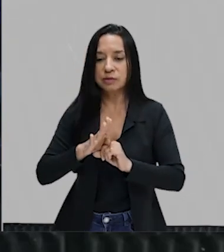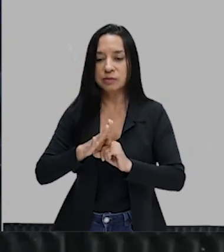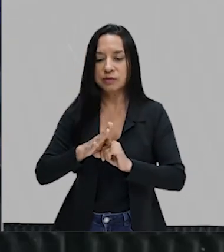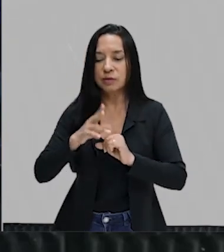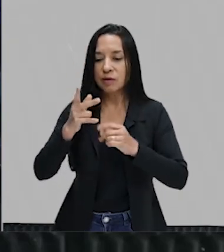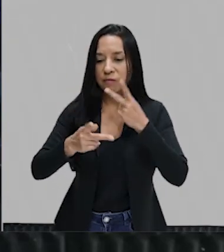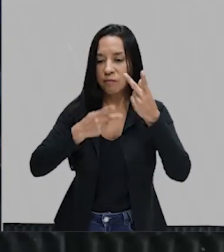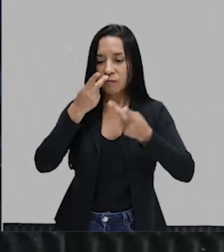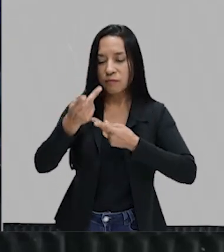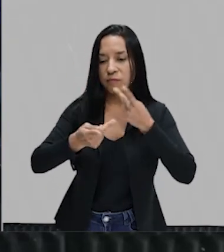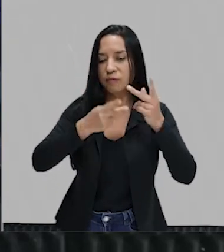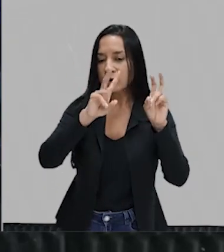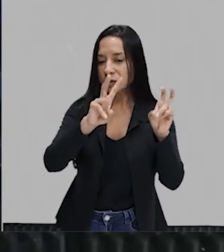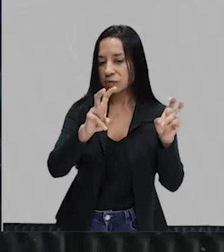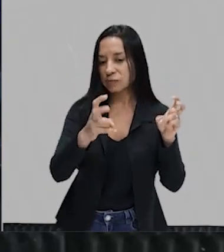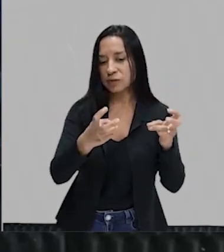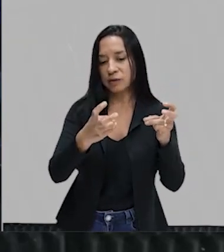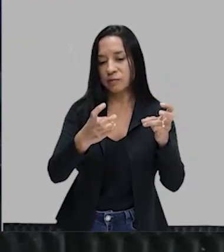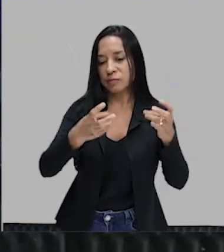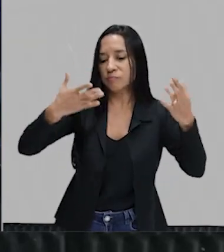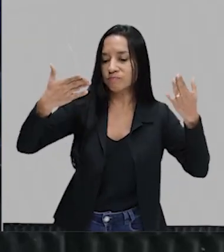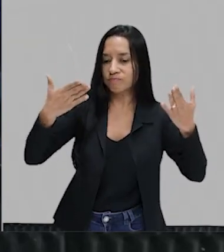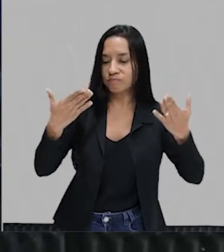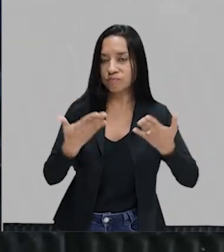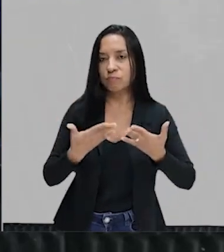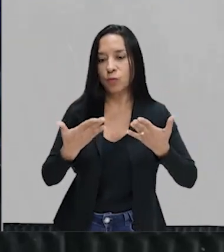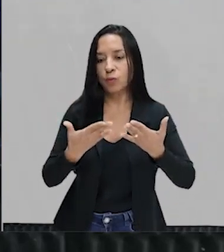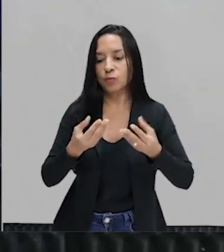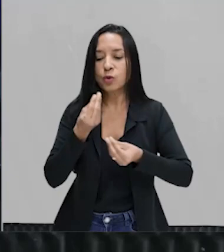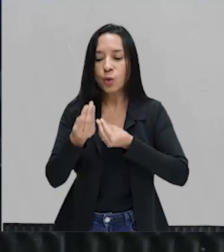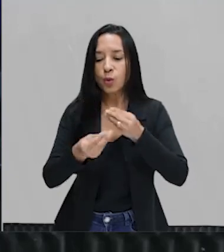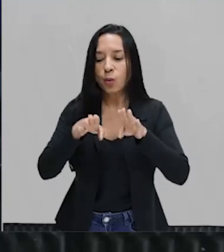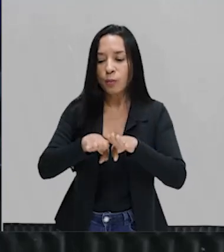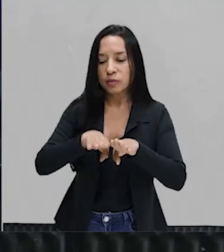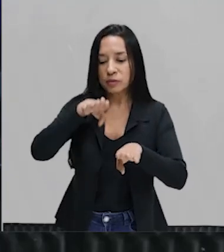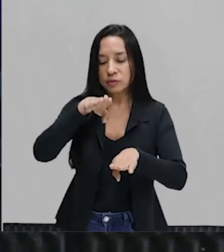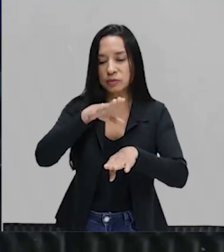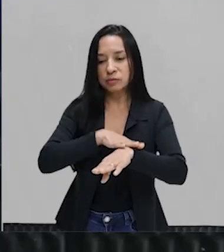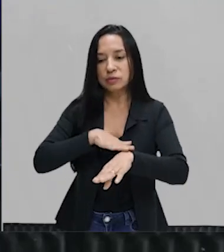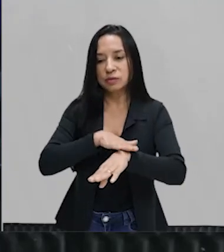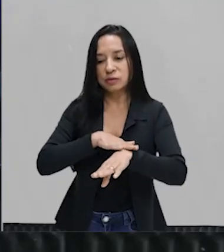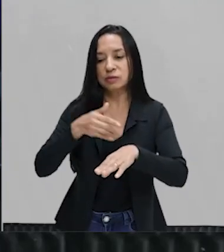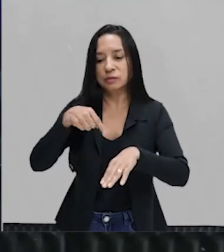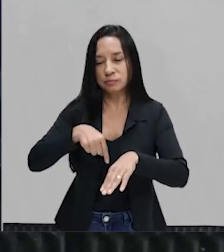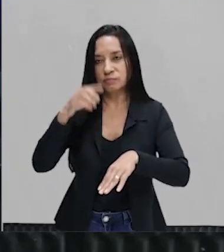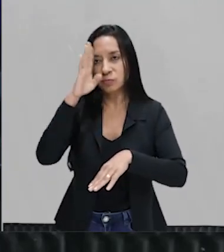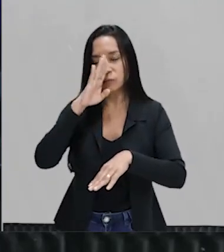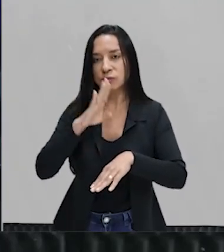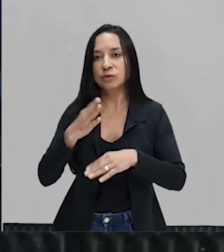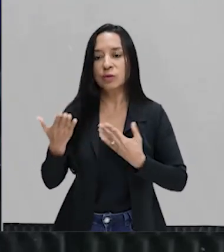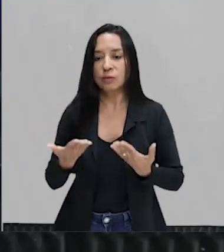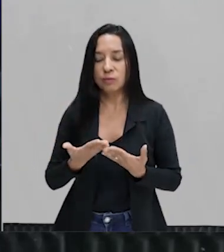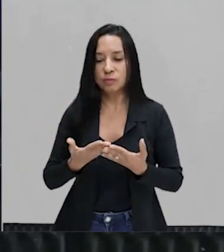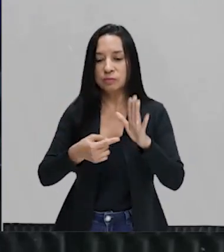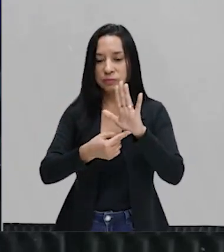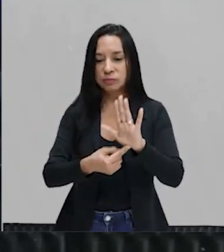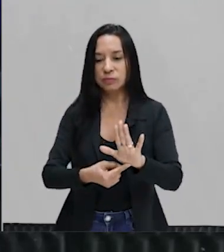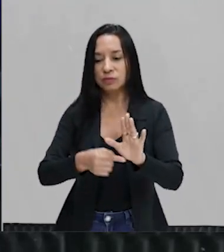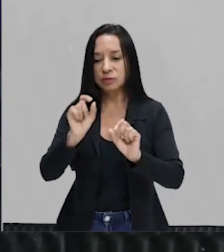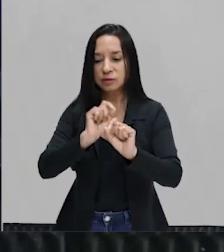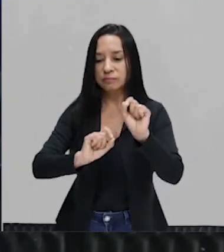falar sobre um tema tão atual como a desigualdade étnica no Brasil mostra que